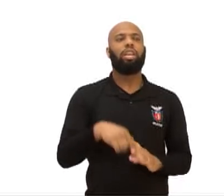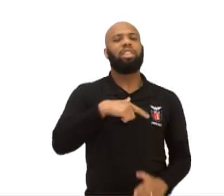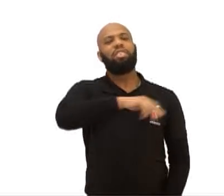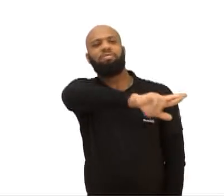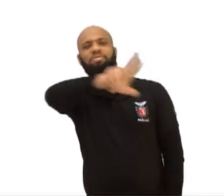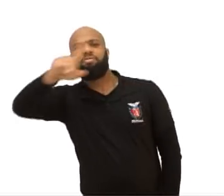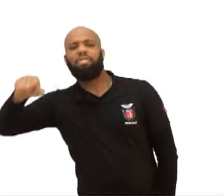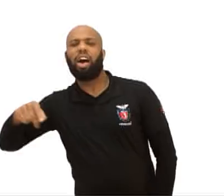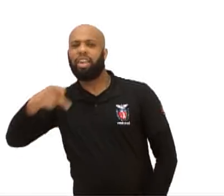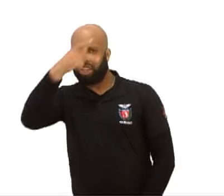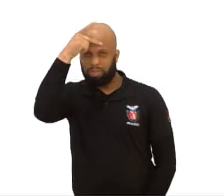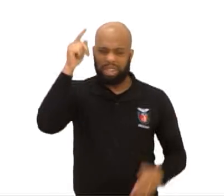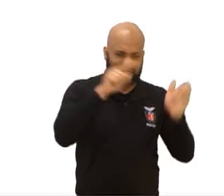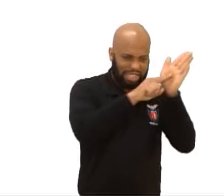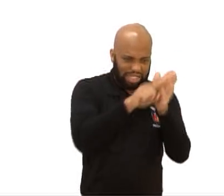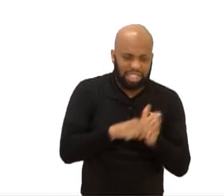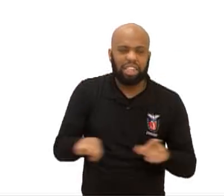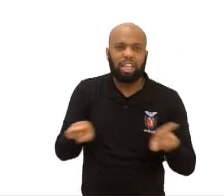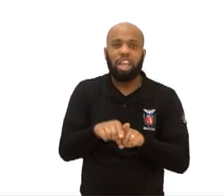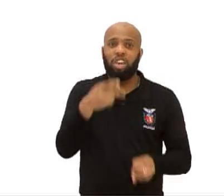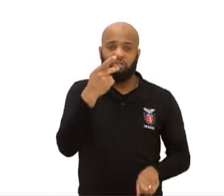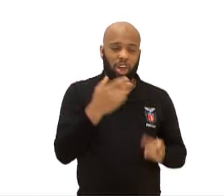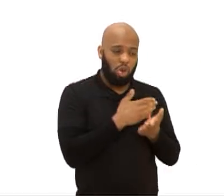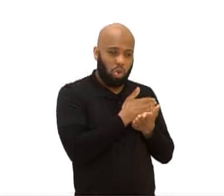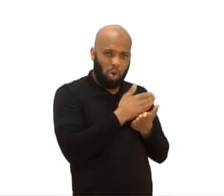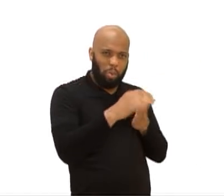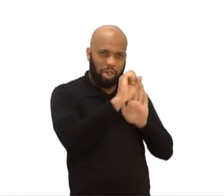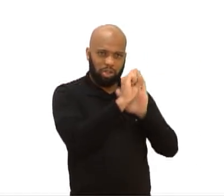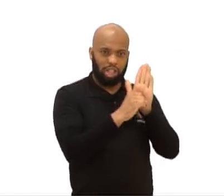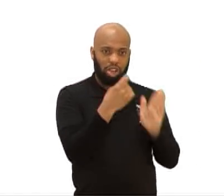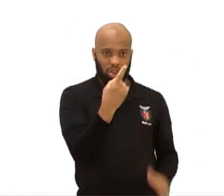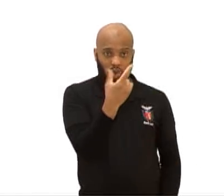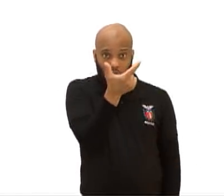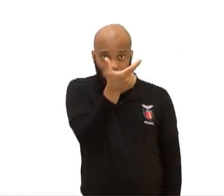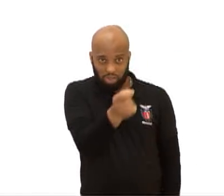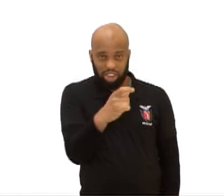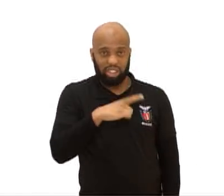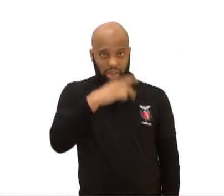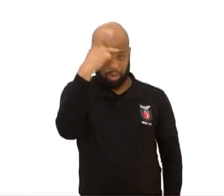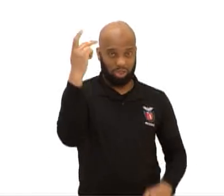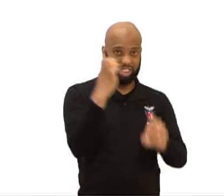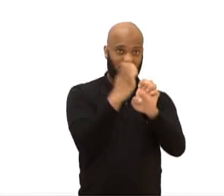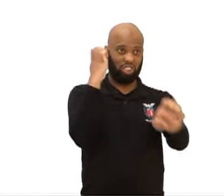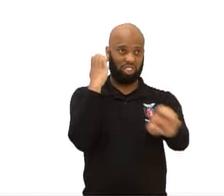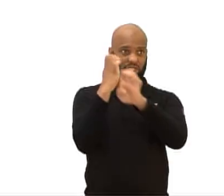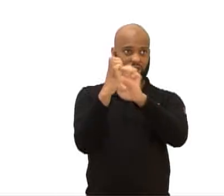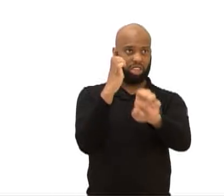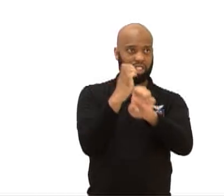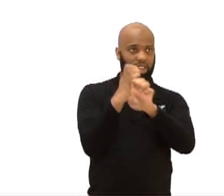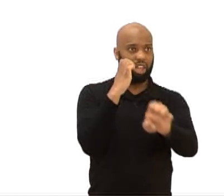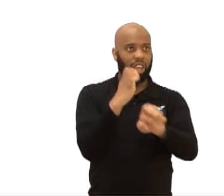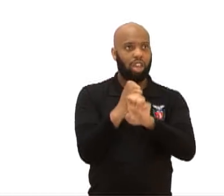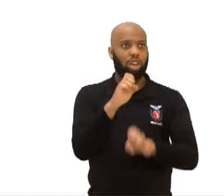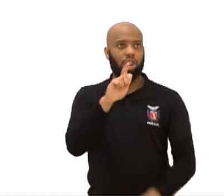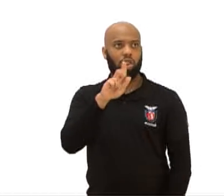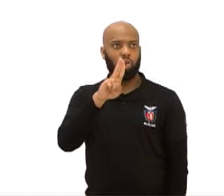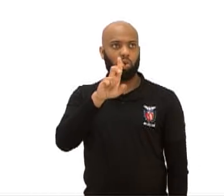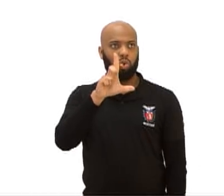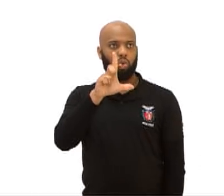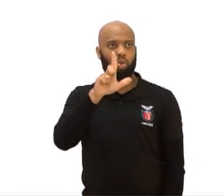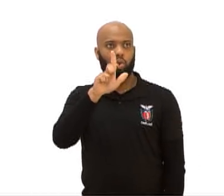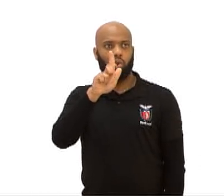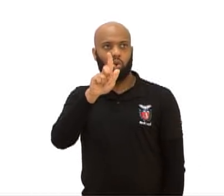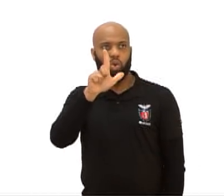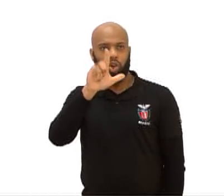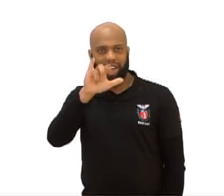Várias fontes afirmam que no início do século XX, o engenheiro italiano Guglielmo Marconi inventou o telégrafo